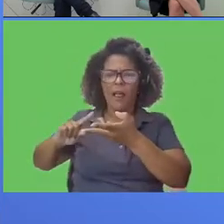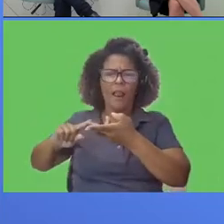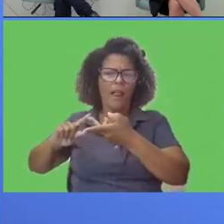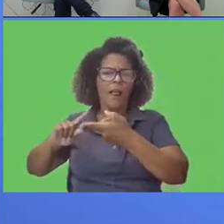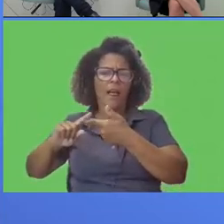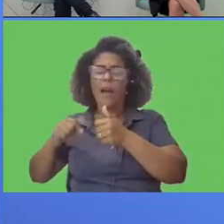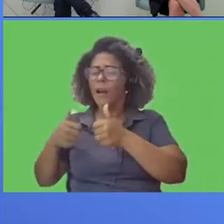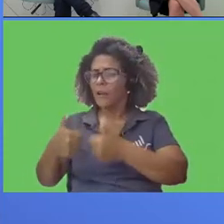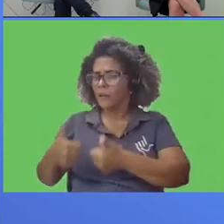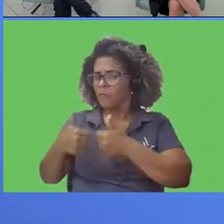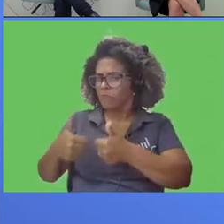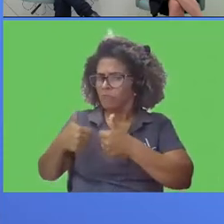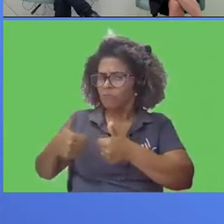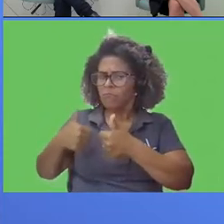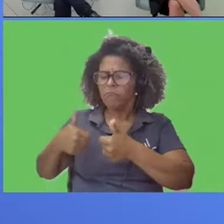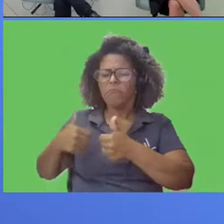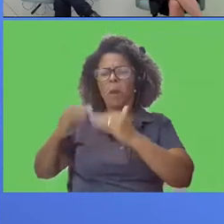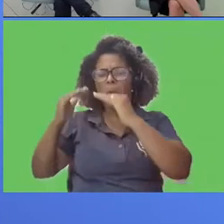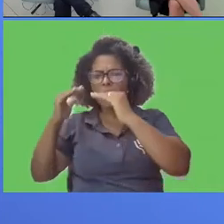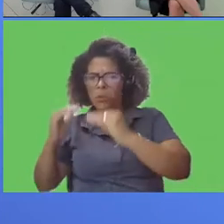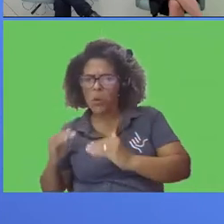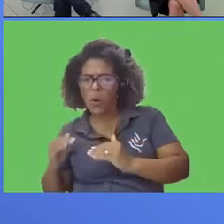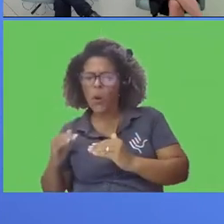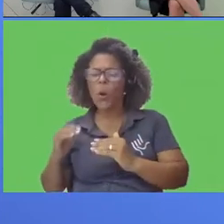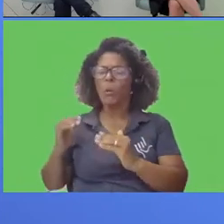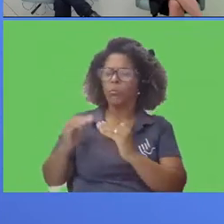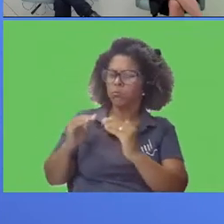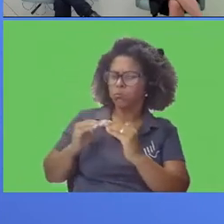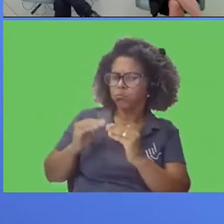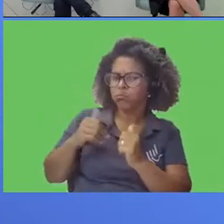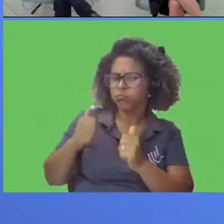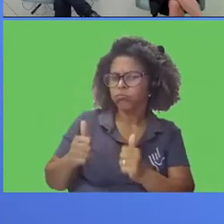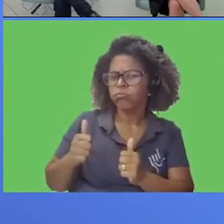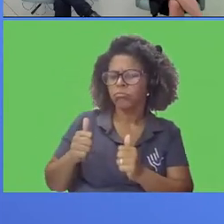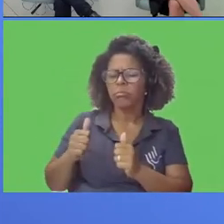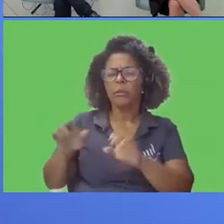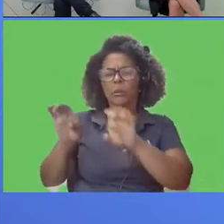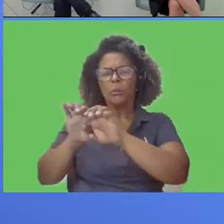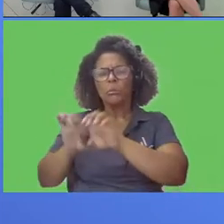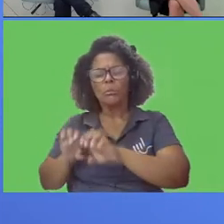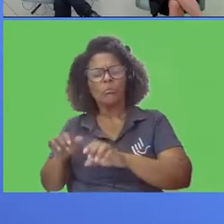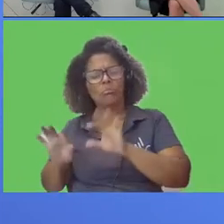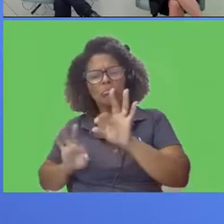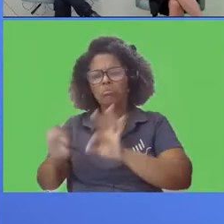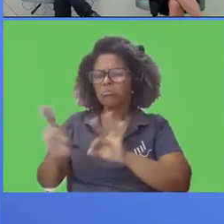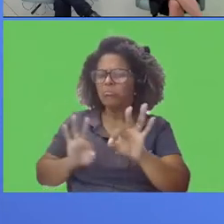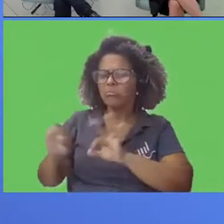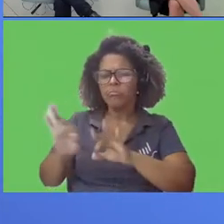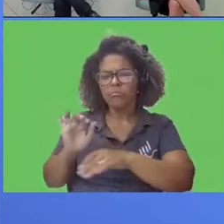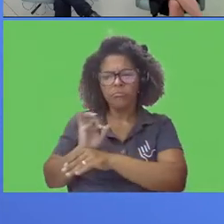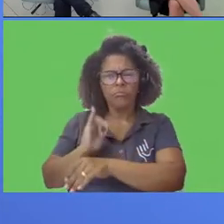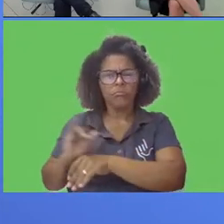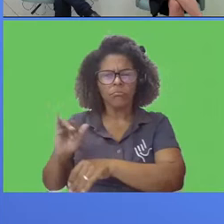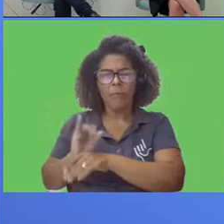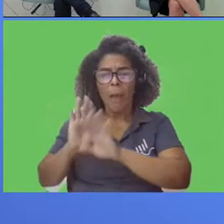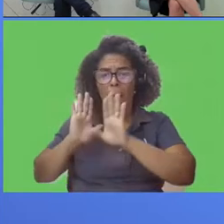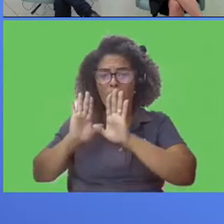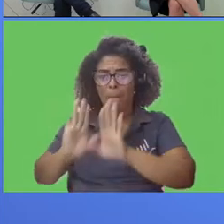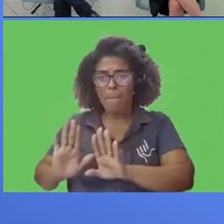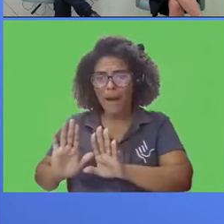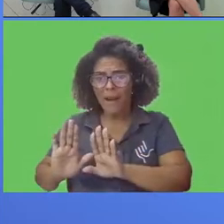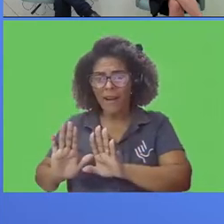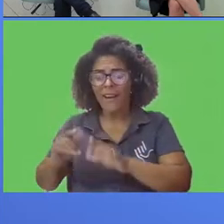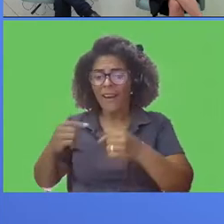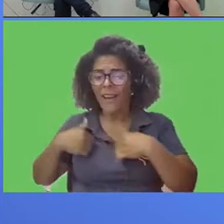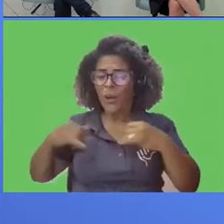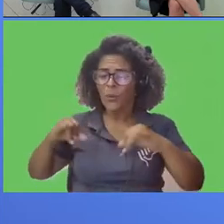adequações, teve uns rebaixamentos aqui, teve uma mudança na estrutura ali, mas agora onde eu peno